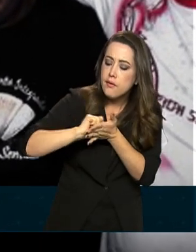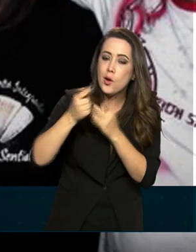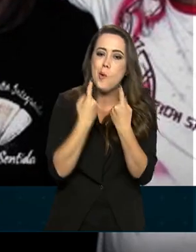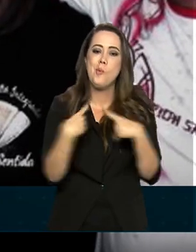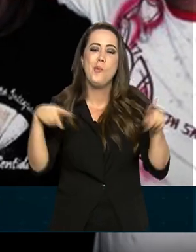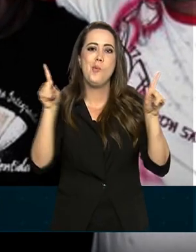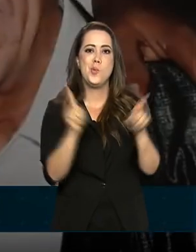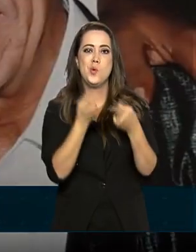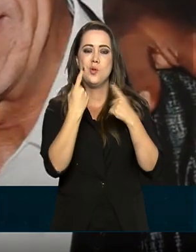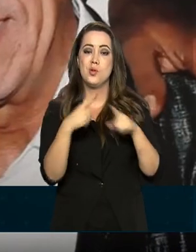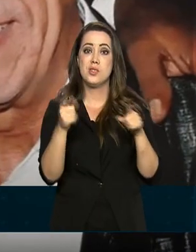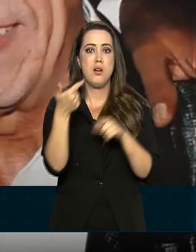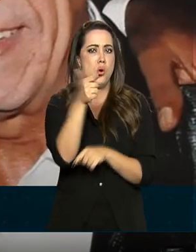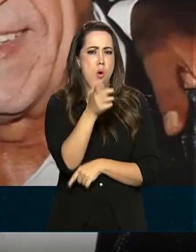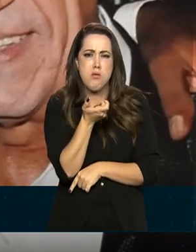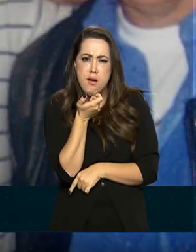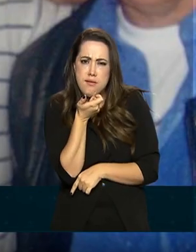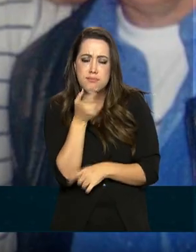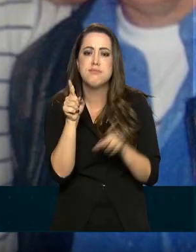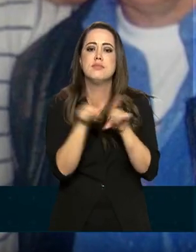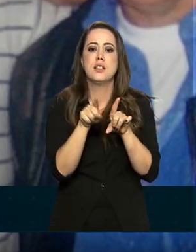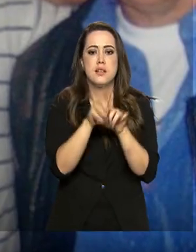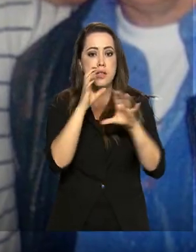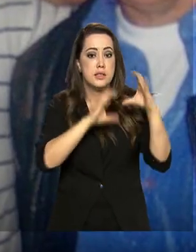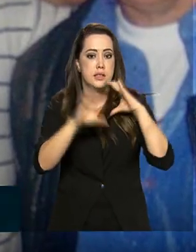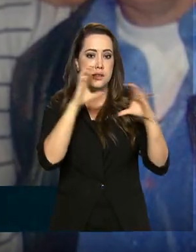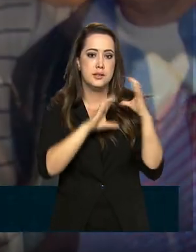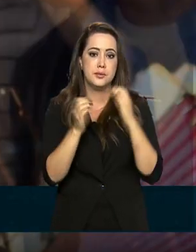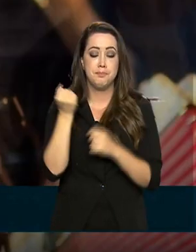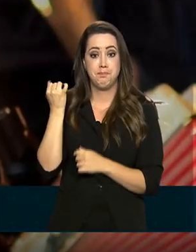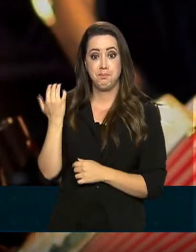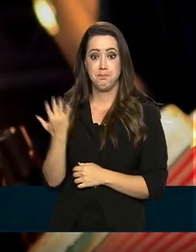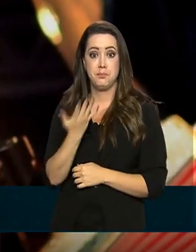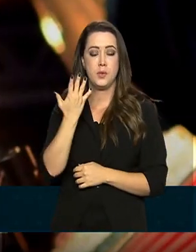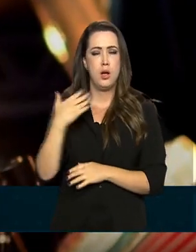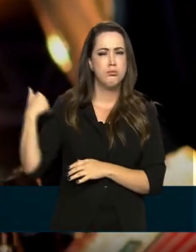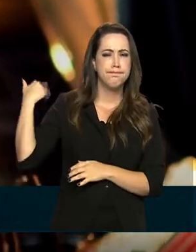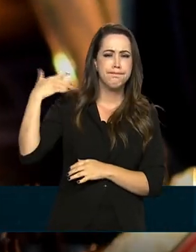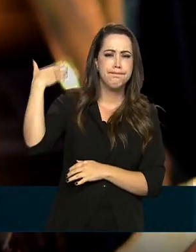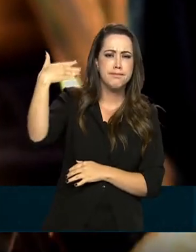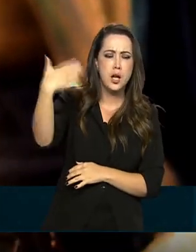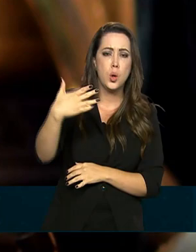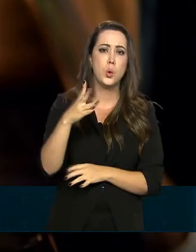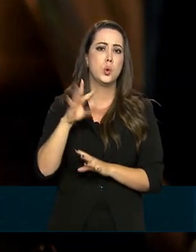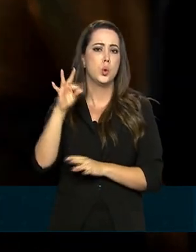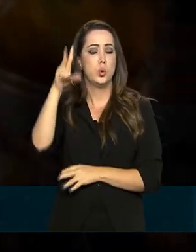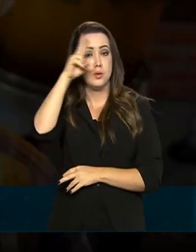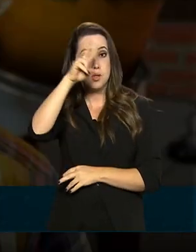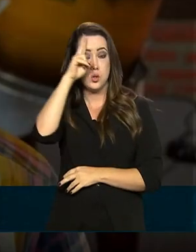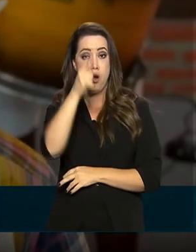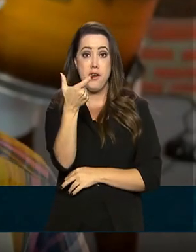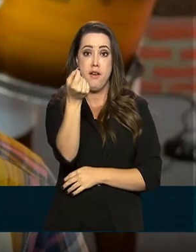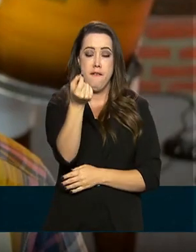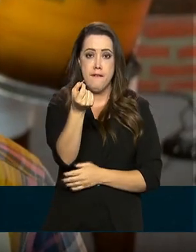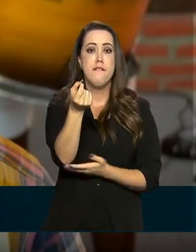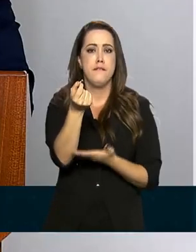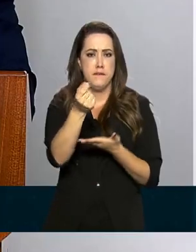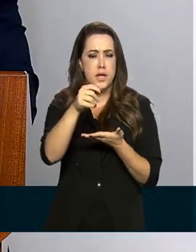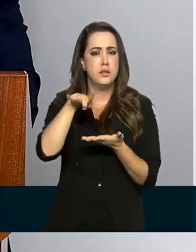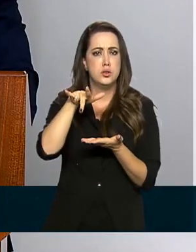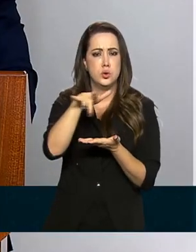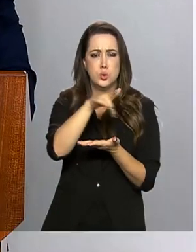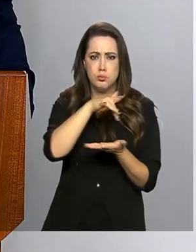da cultura brasileira, como Fagner e Dominguinhos. Ao longo da carreira, lançou 20 álbuns autorais.